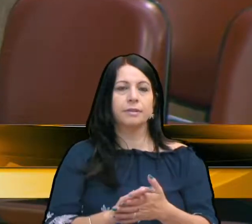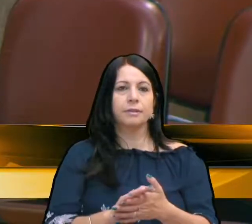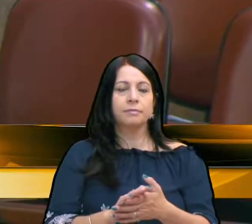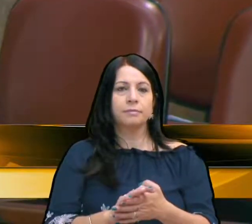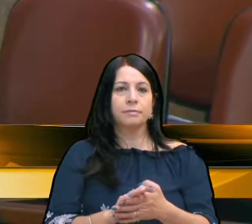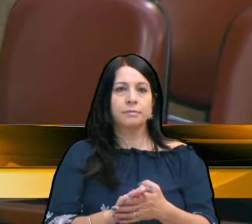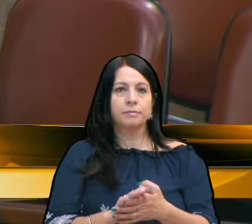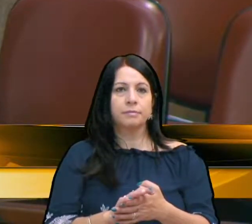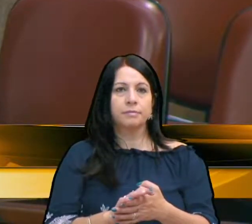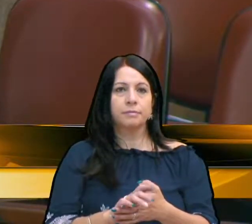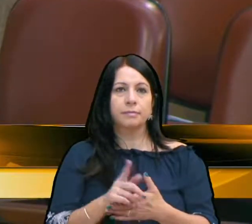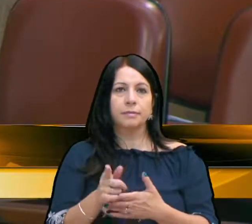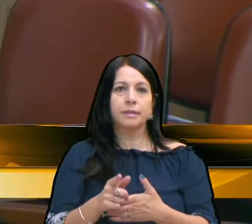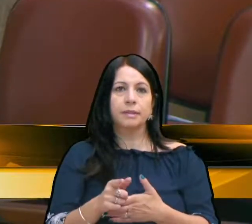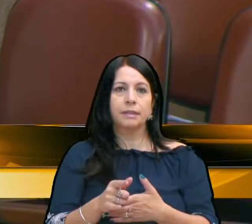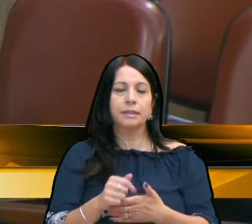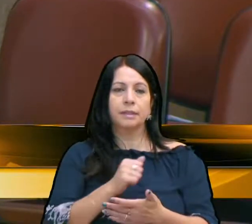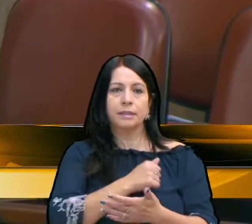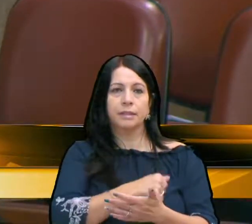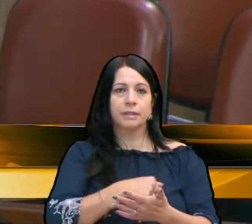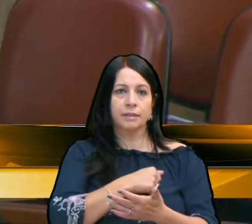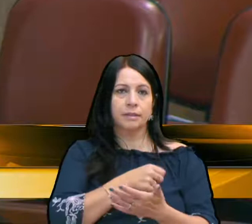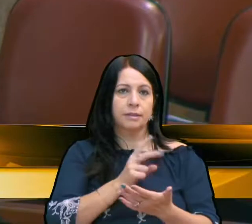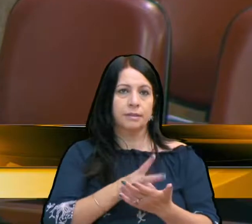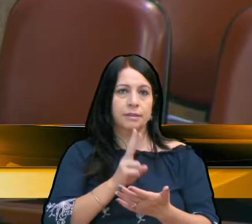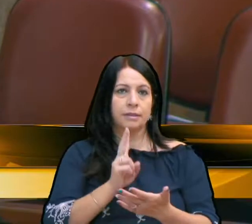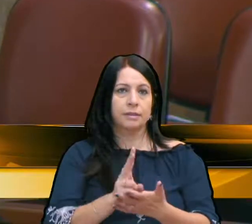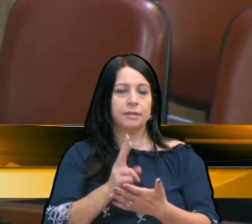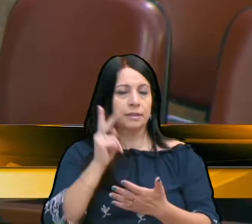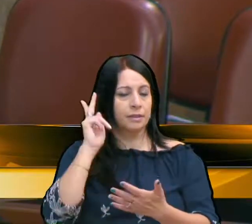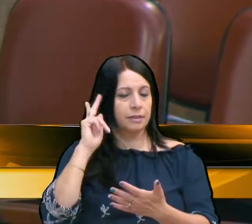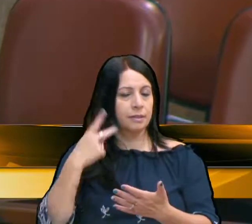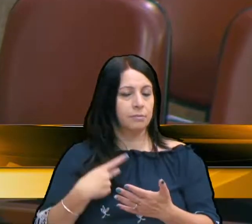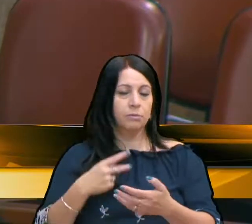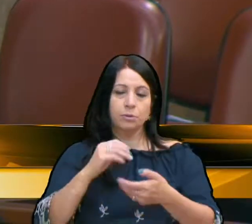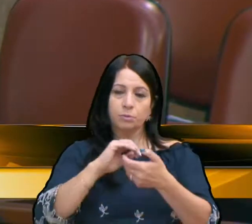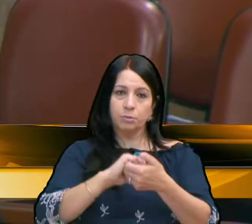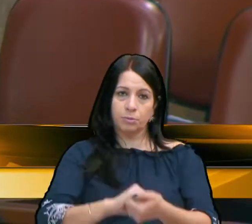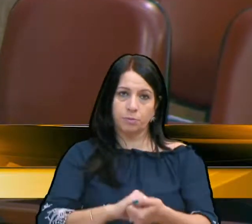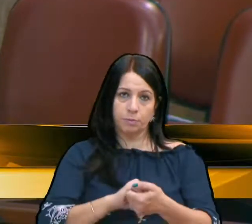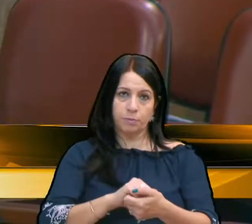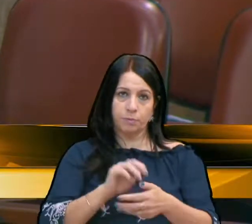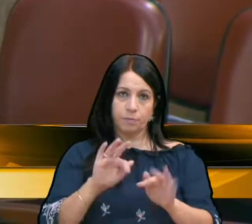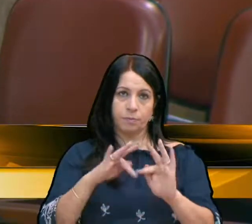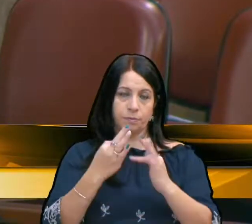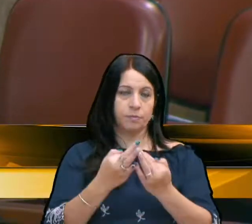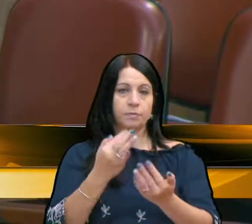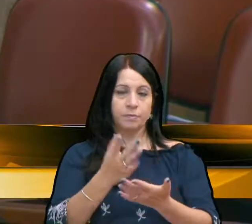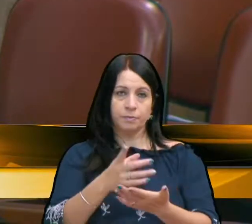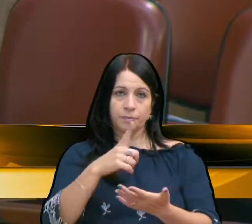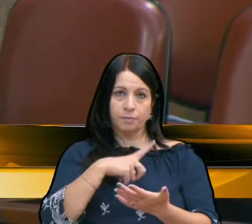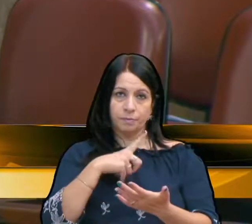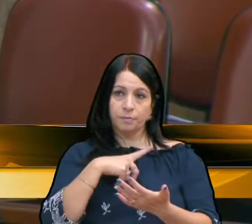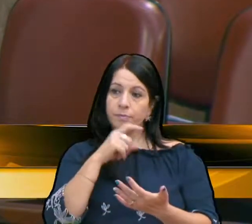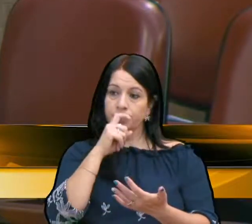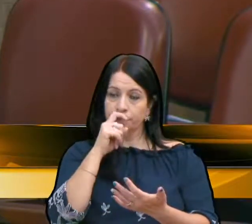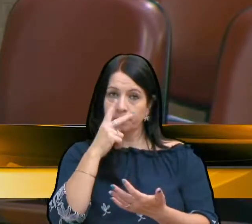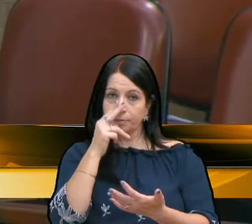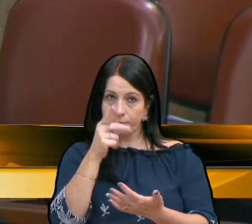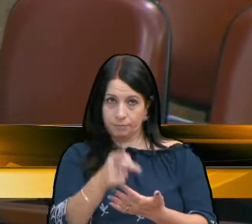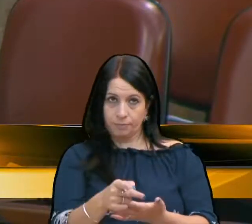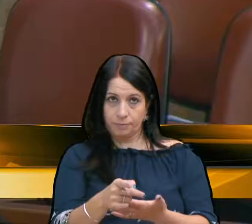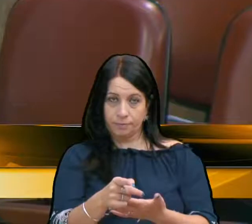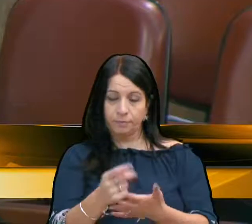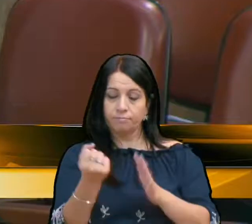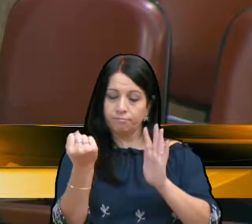E então a nossa saudade eterna, nosso reconhecimento, cumprimentos à família por ter tido um pai que lhe deixou